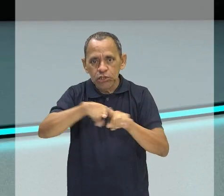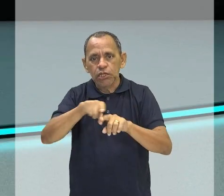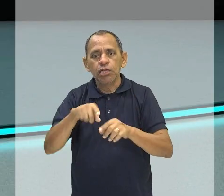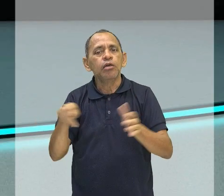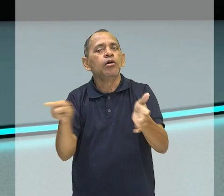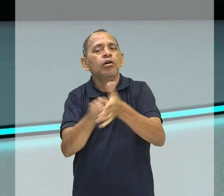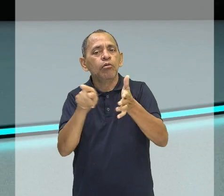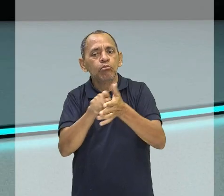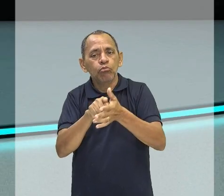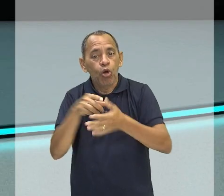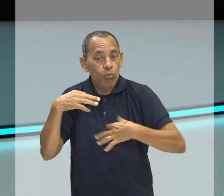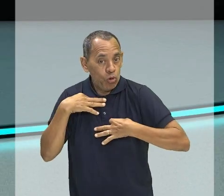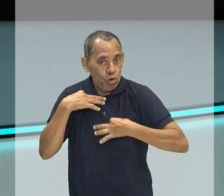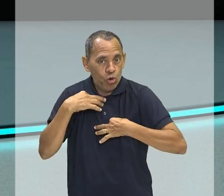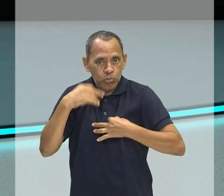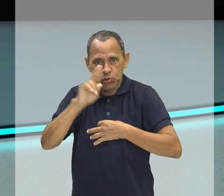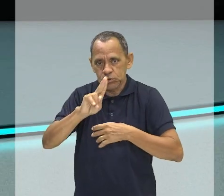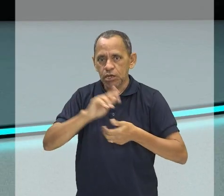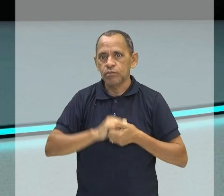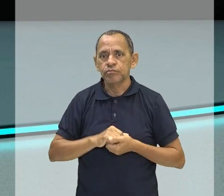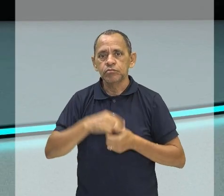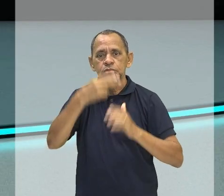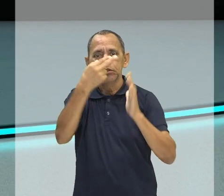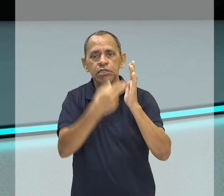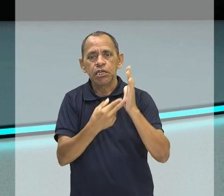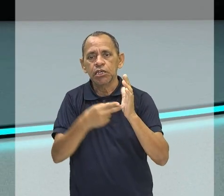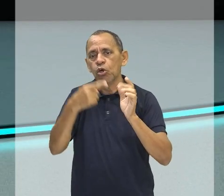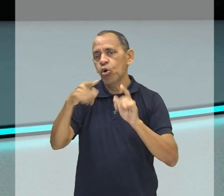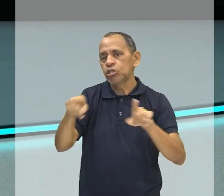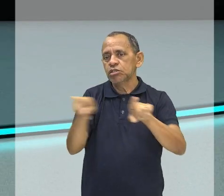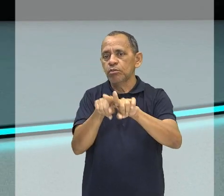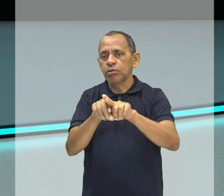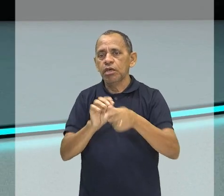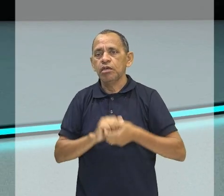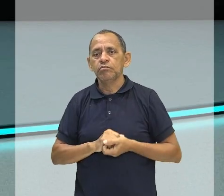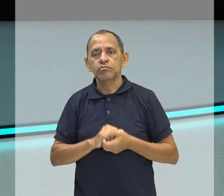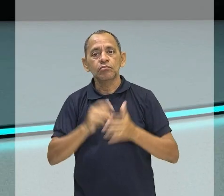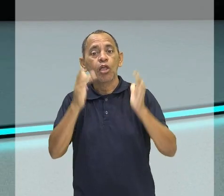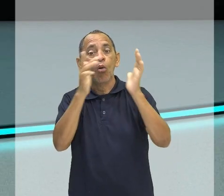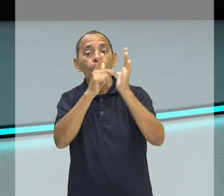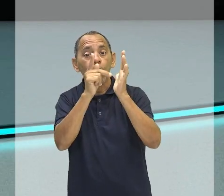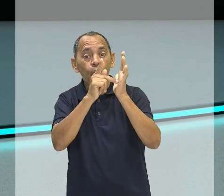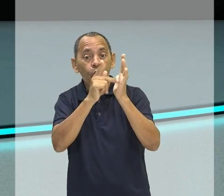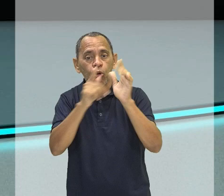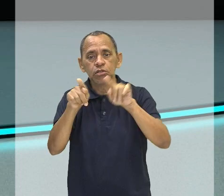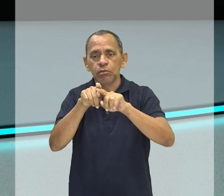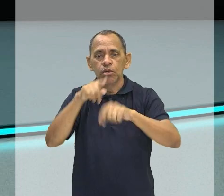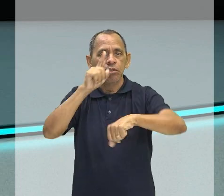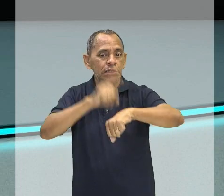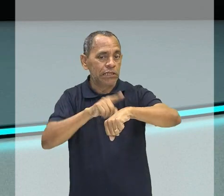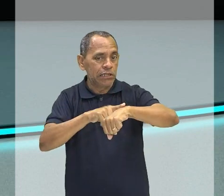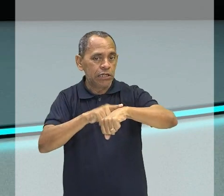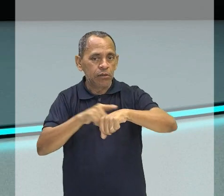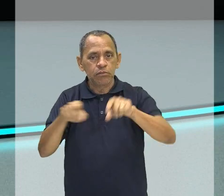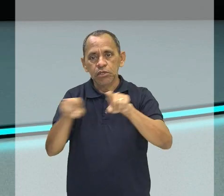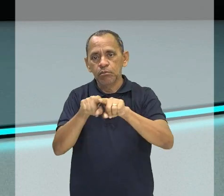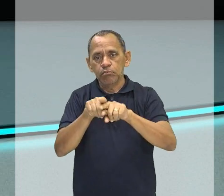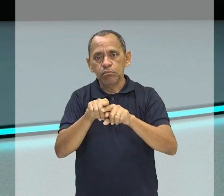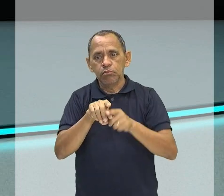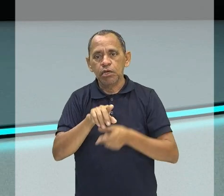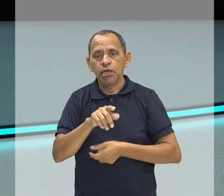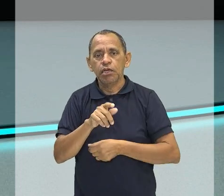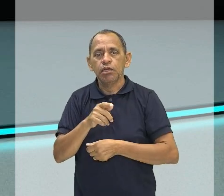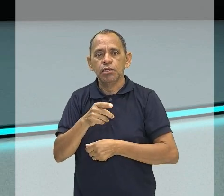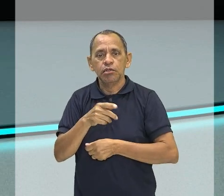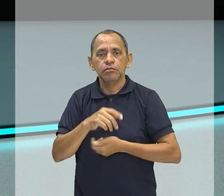tá? Outras regras estão relacionadas à pontuação, ao tempo, árbitros e,